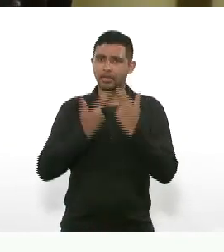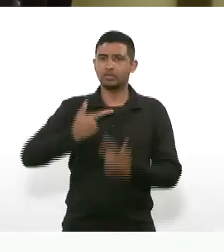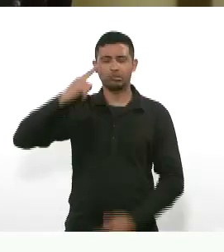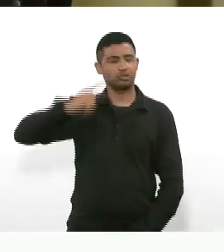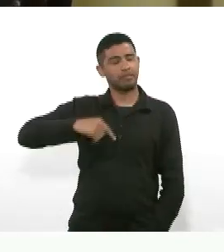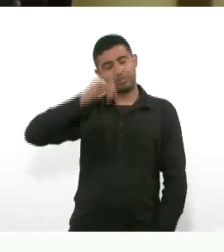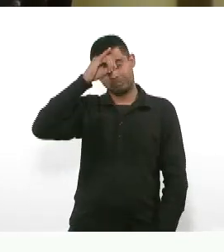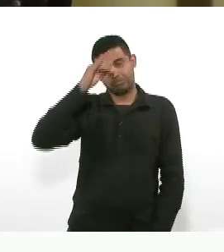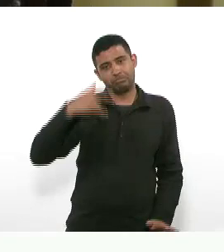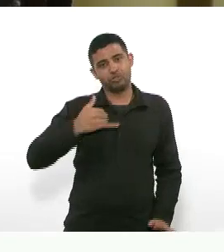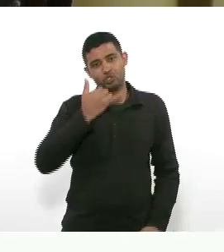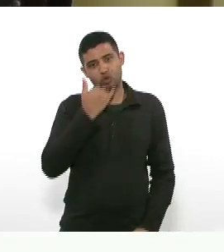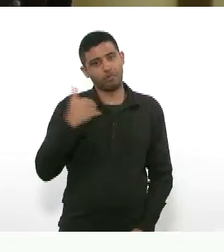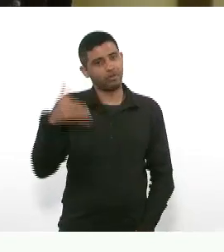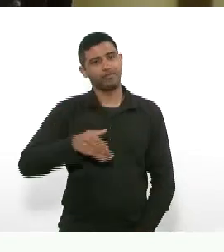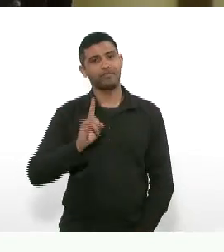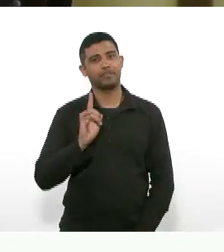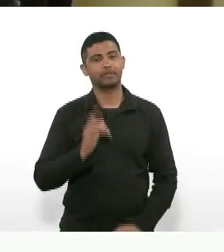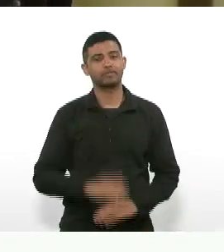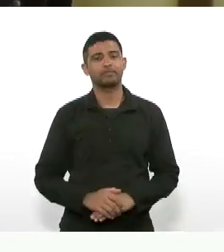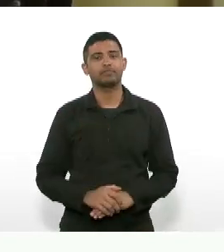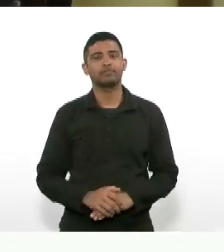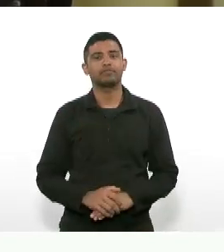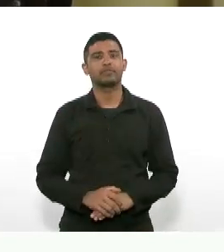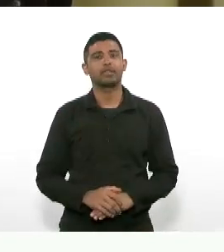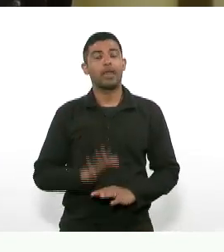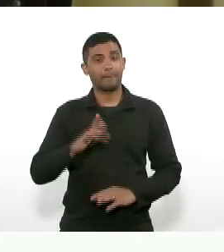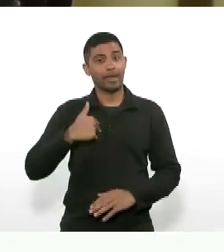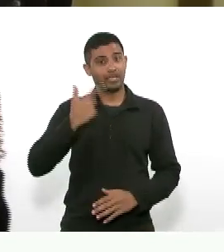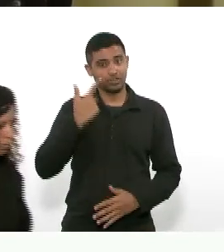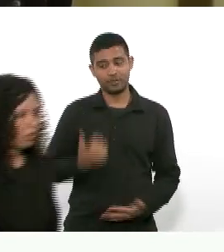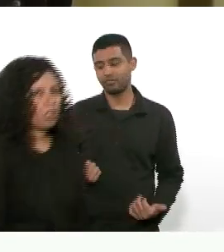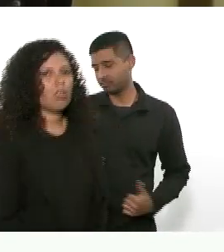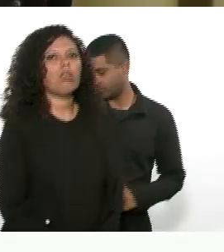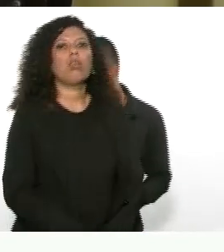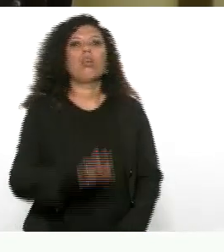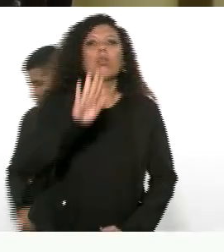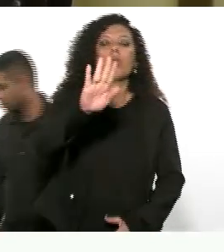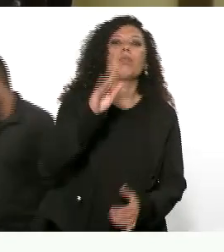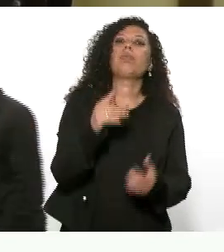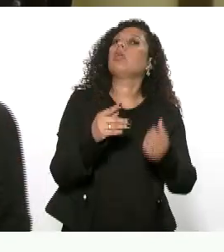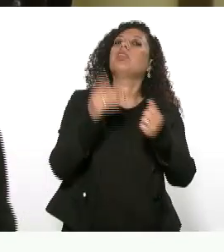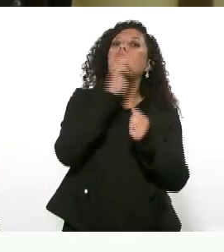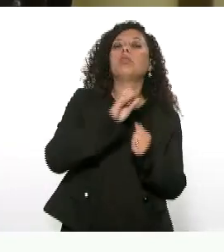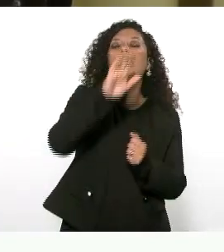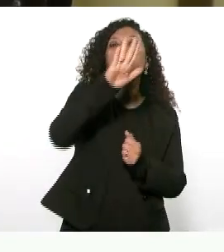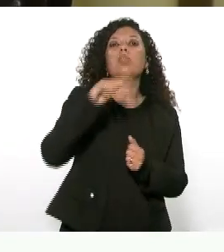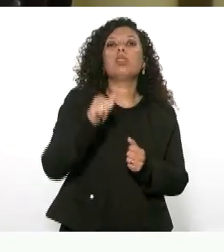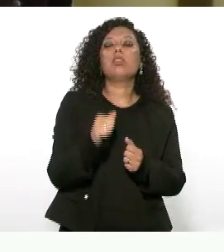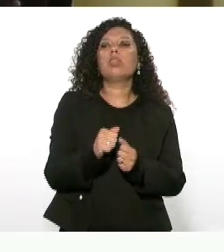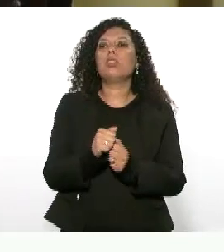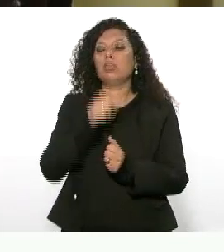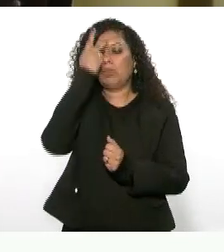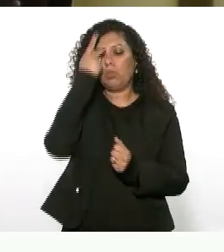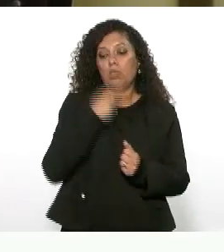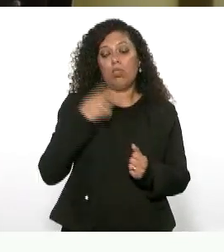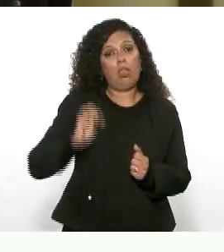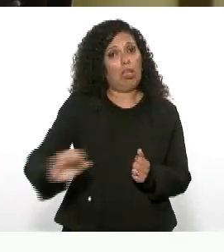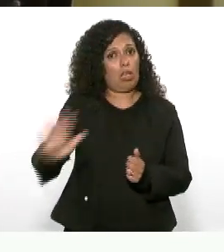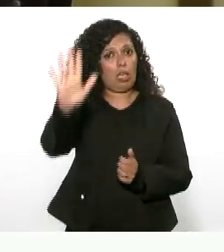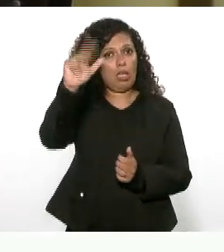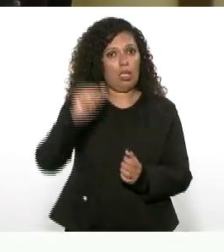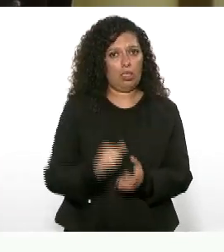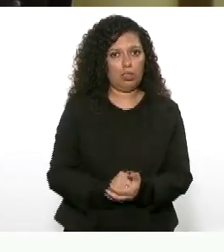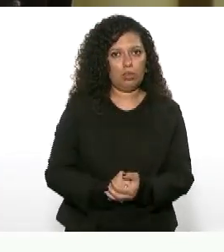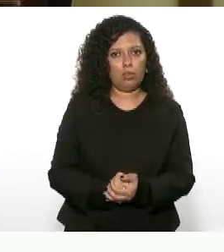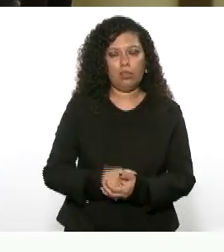audiência, desculpa, acabei não vindo. Mas essa perícia autônoma, para a gente, é muito cara. Por quê? Porque aí